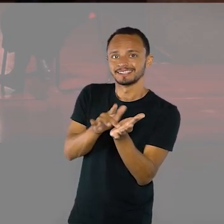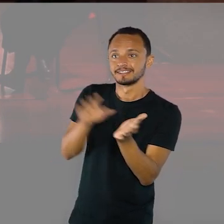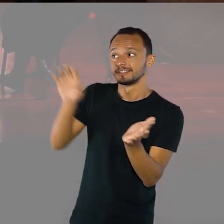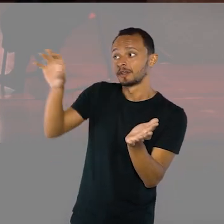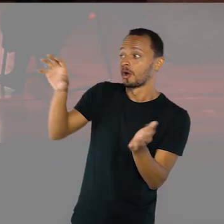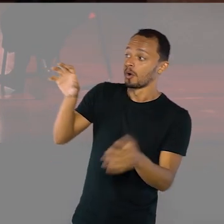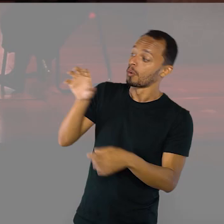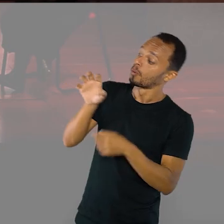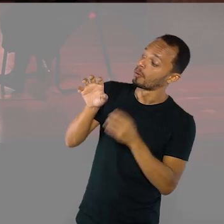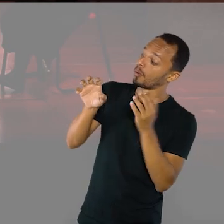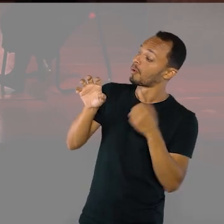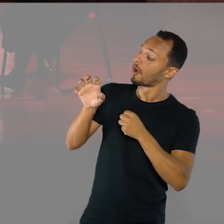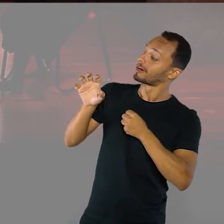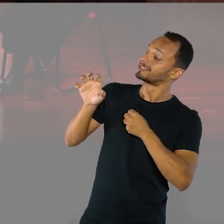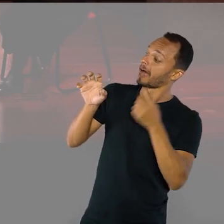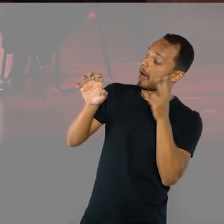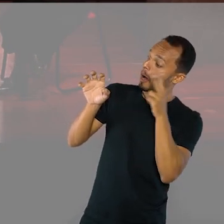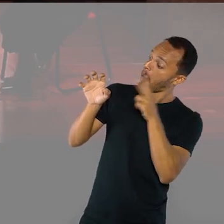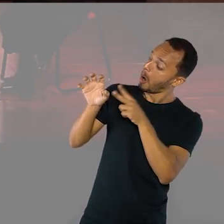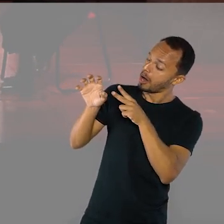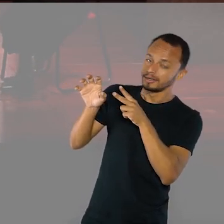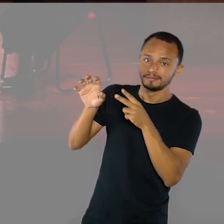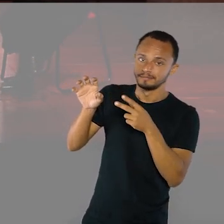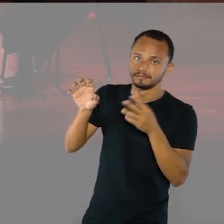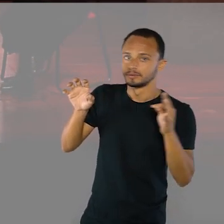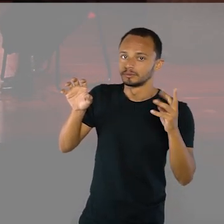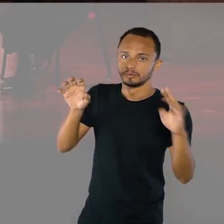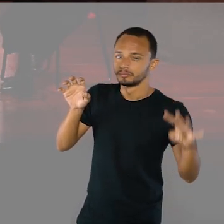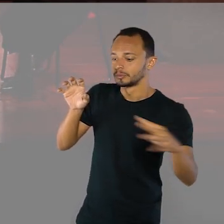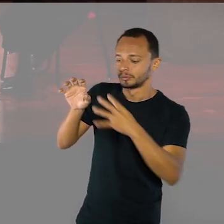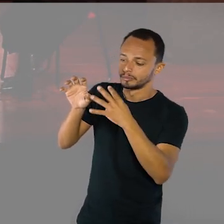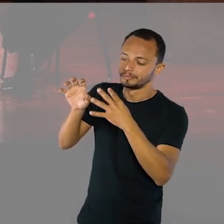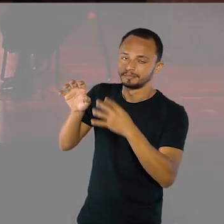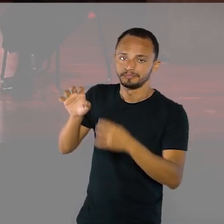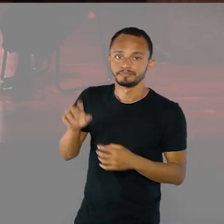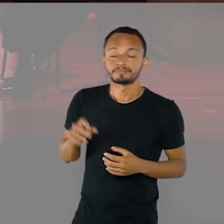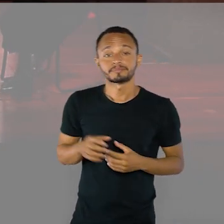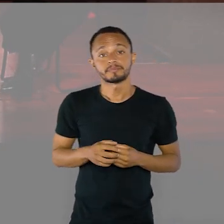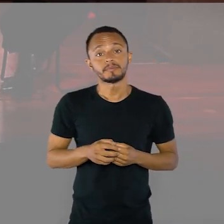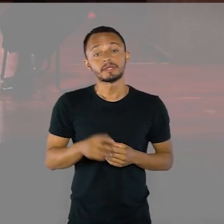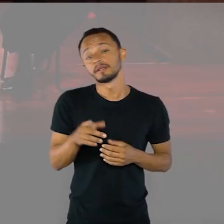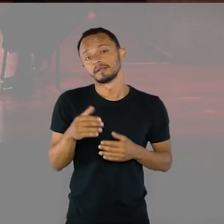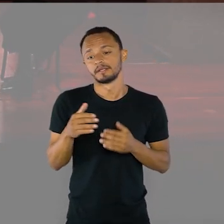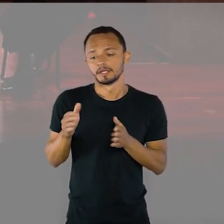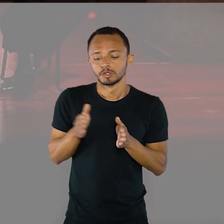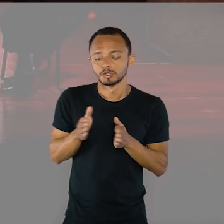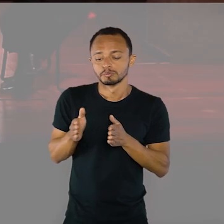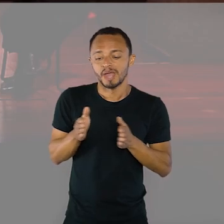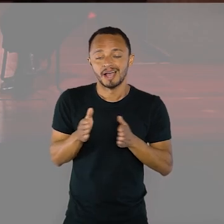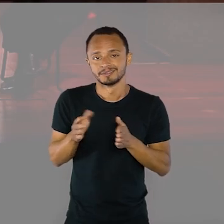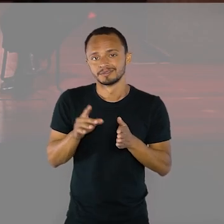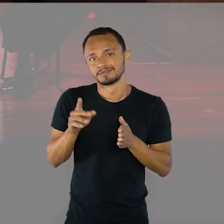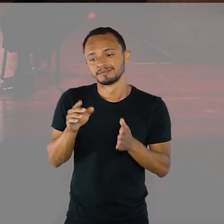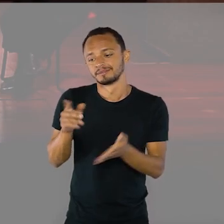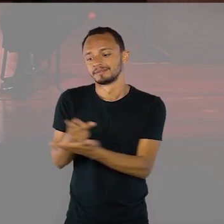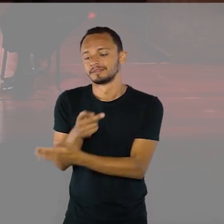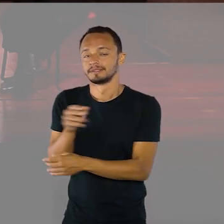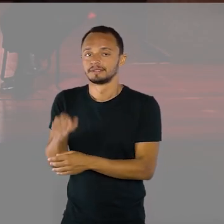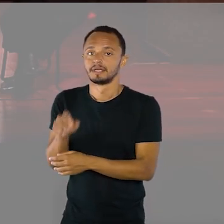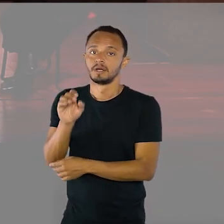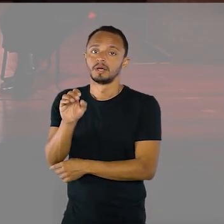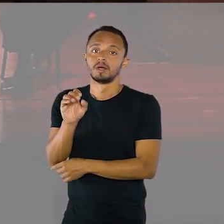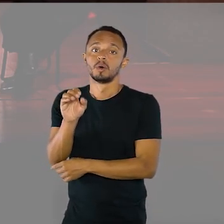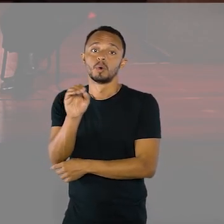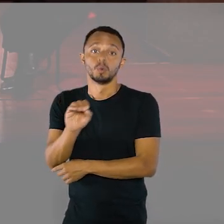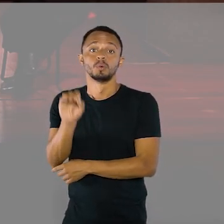200 anos e, num espaço muito breve, as eleições em outubro. Então, nunca... Claro